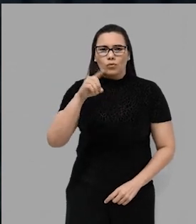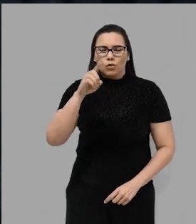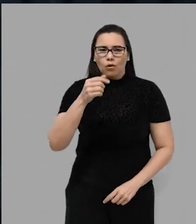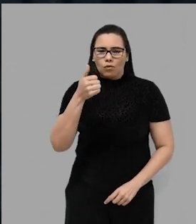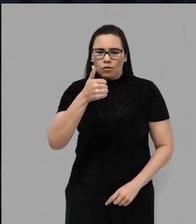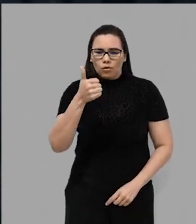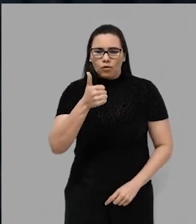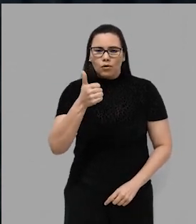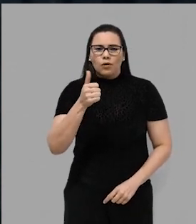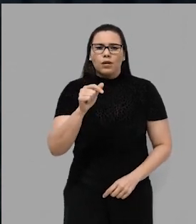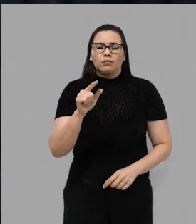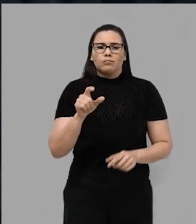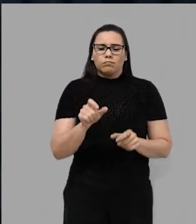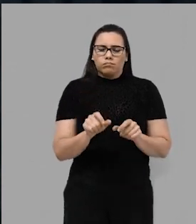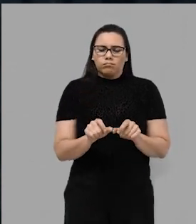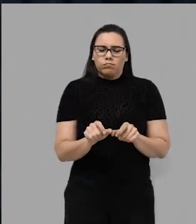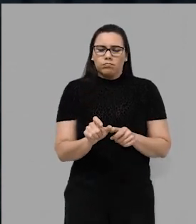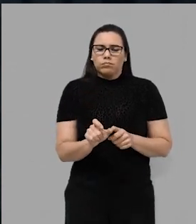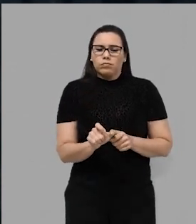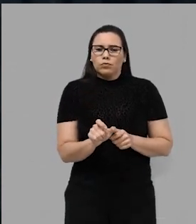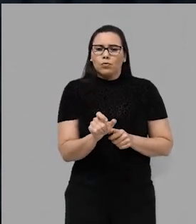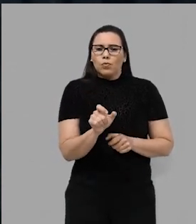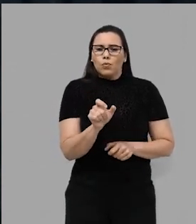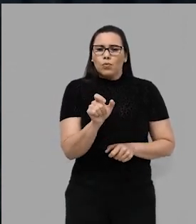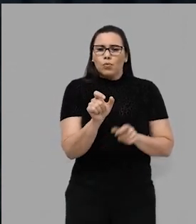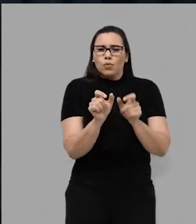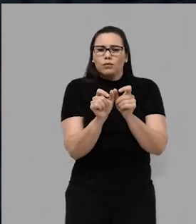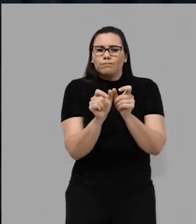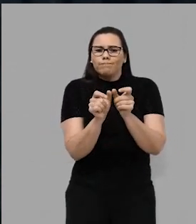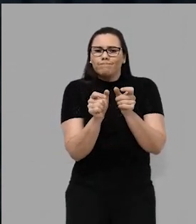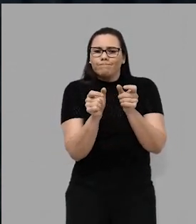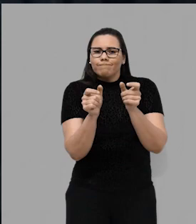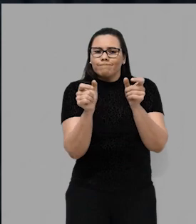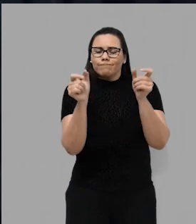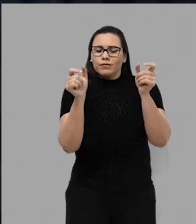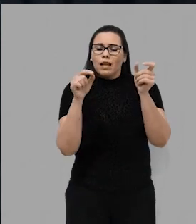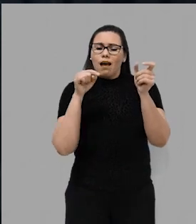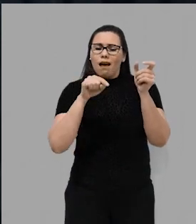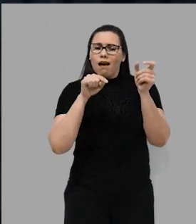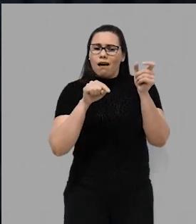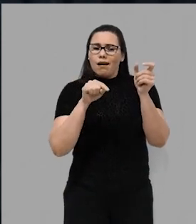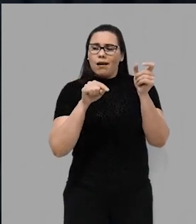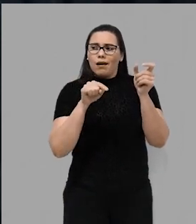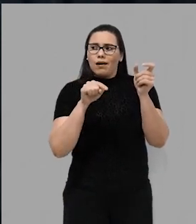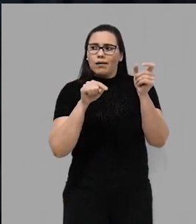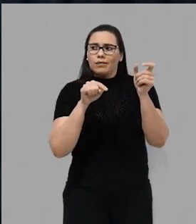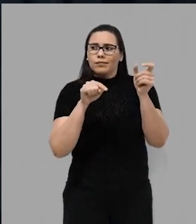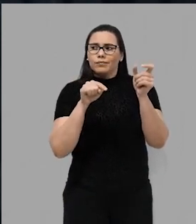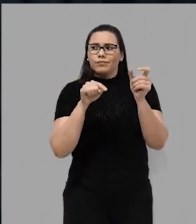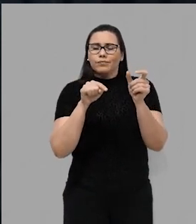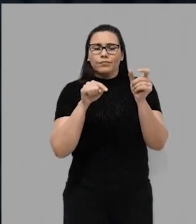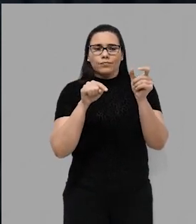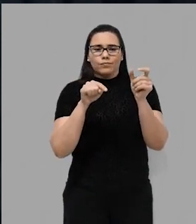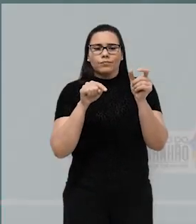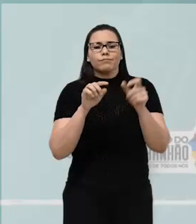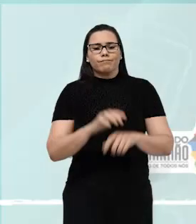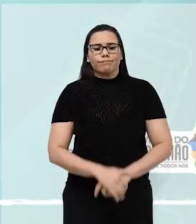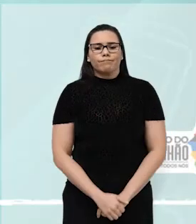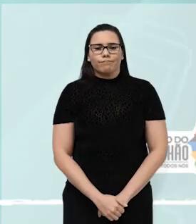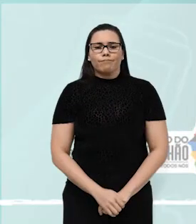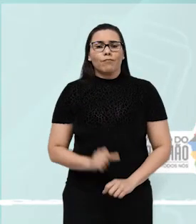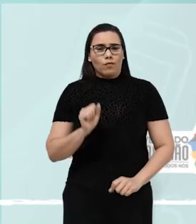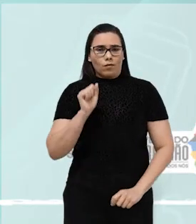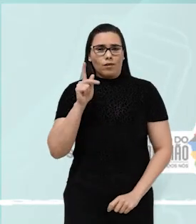espécies. Essa espécie aqui, que gerou esse ancestral comum, e essa outra espécie aqui,